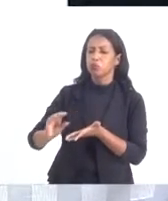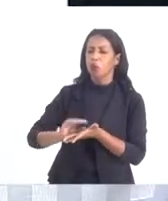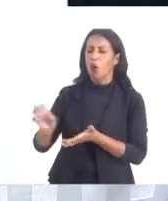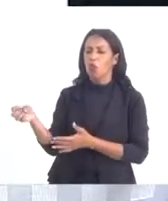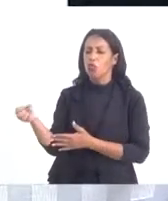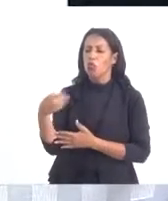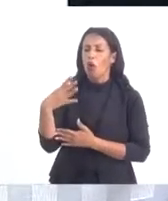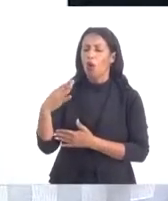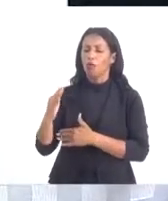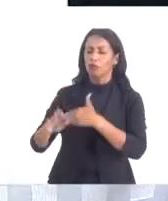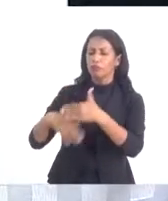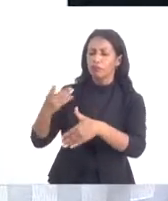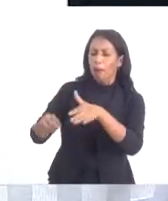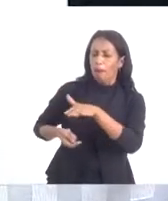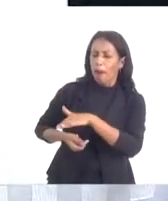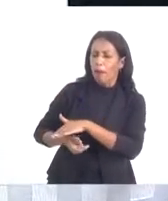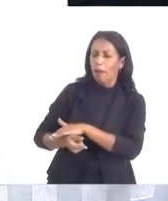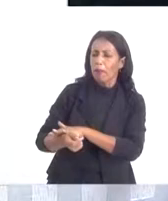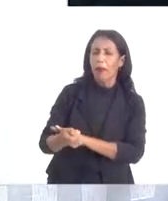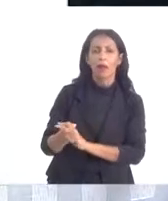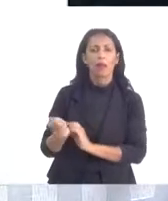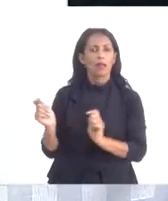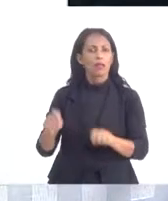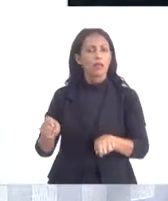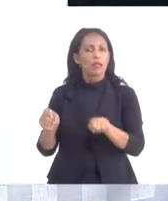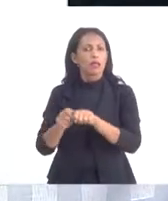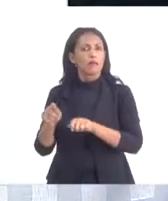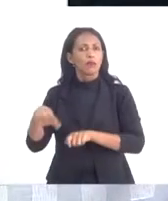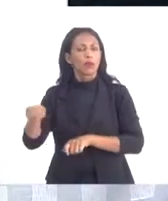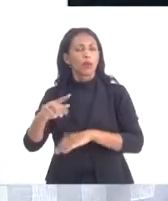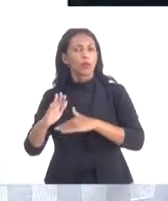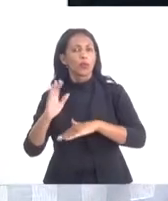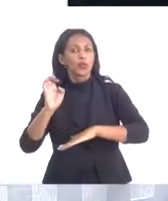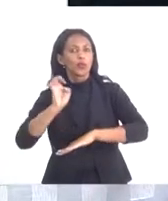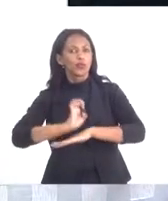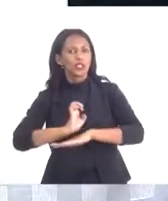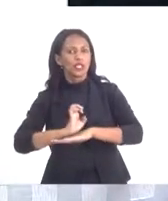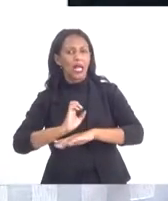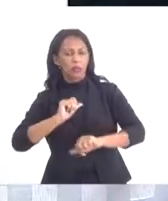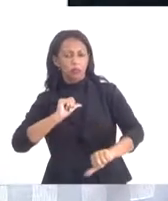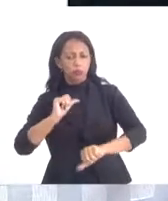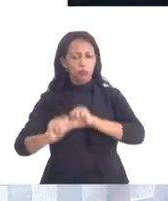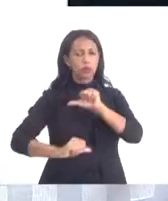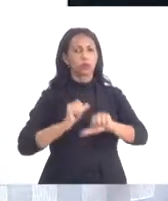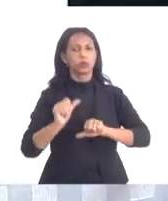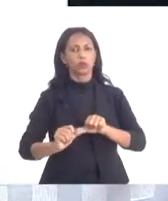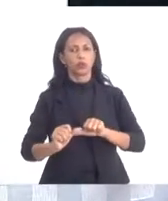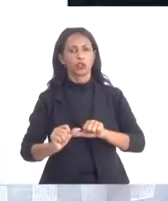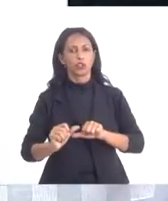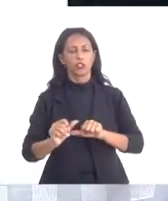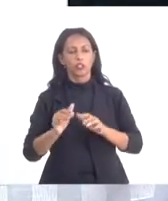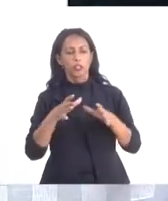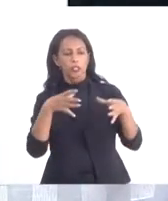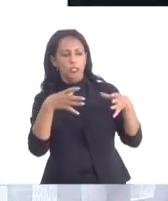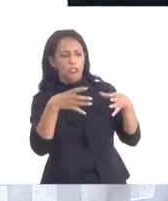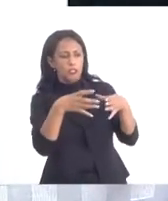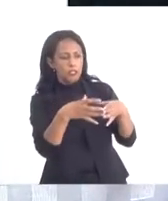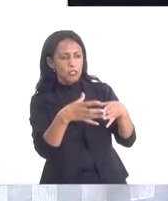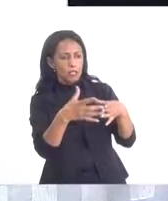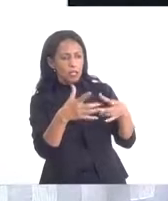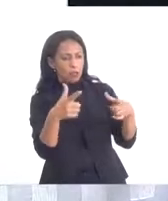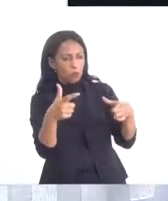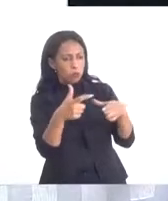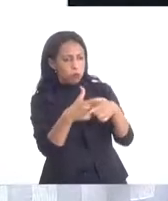novos investimentos e fazer com que o Estado vire essa página, de sair da inércia, voltar a